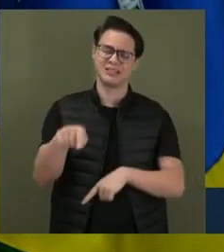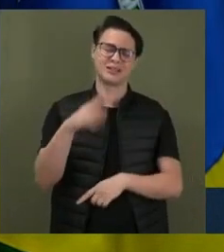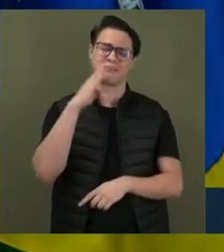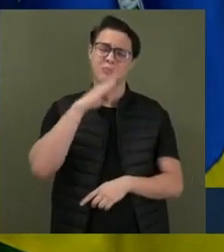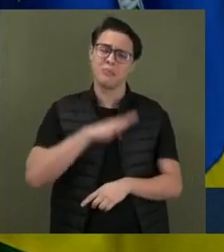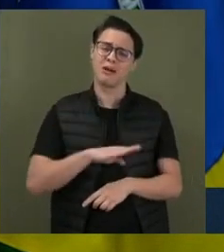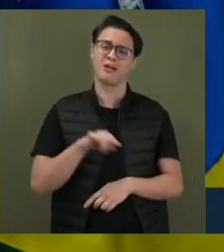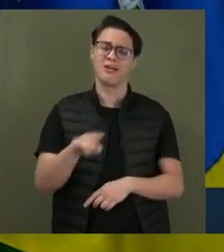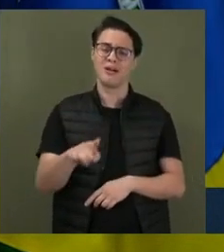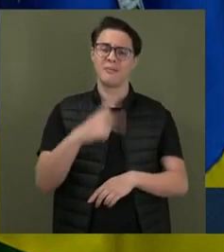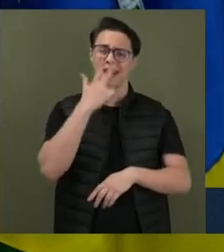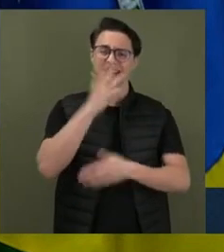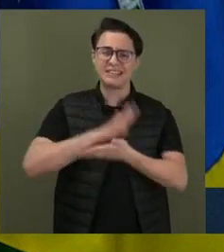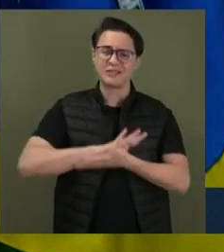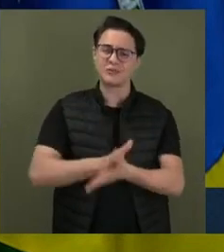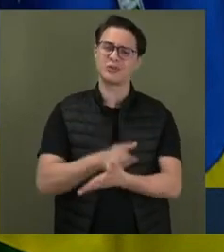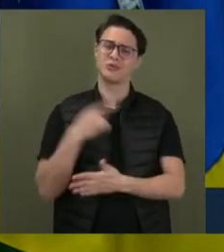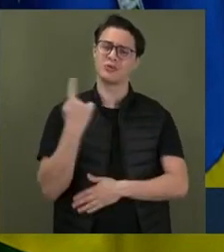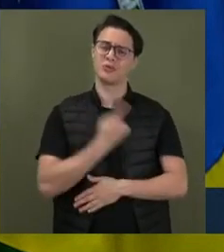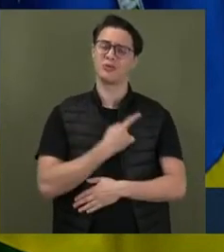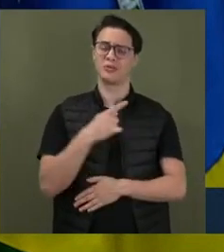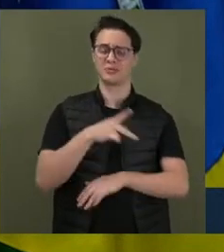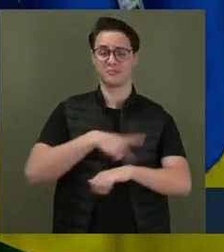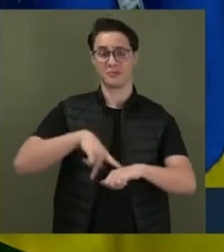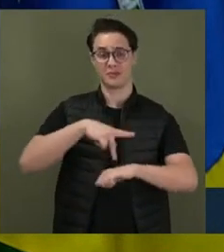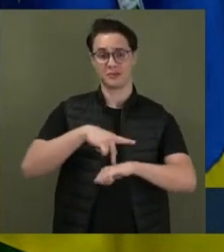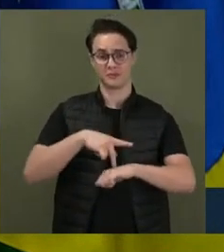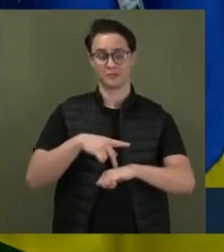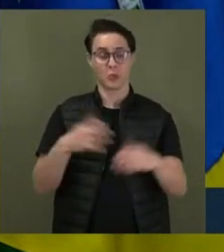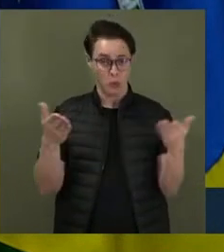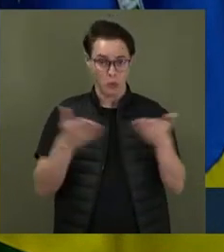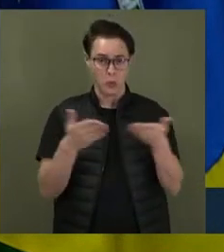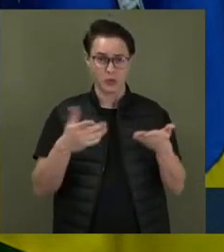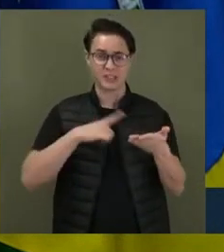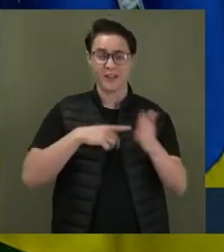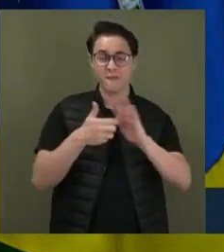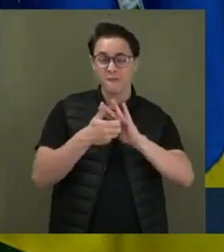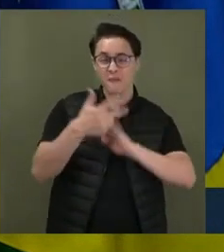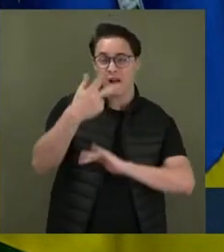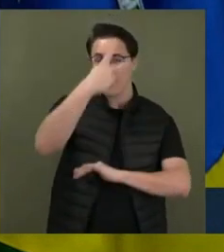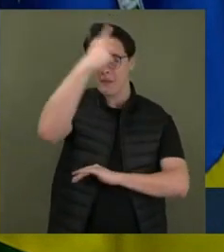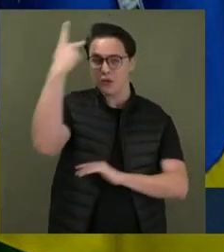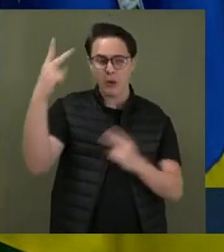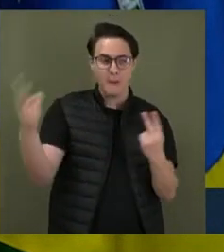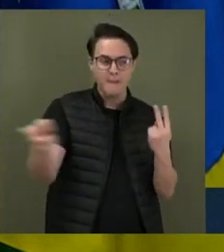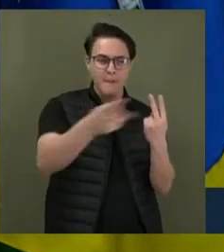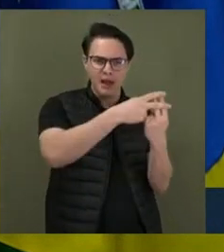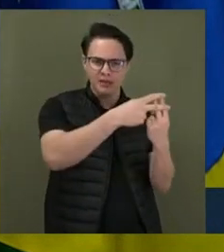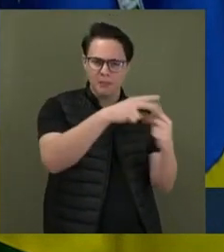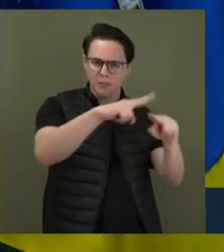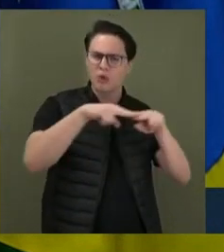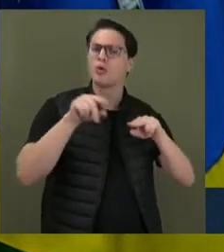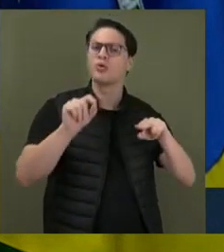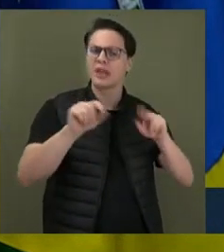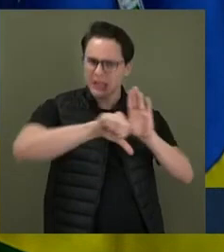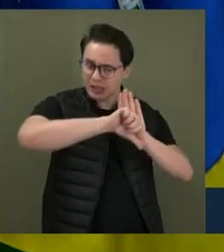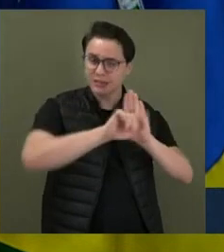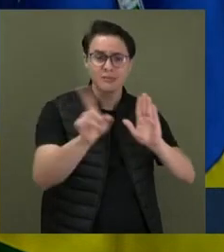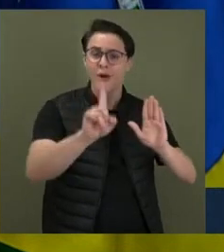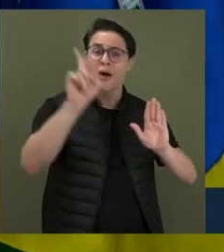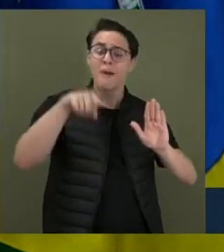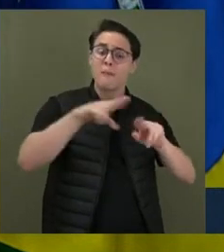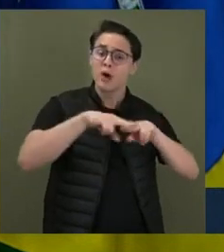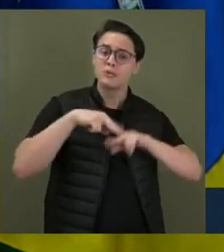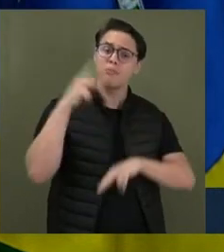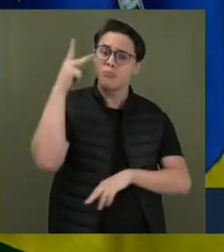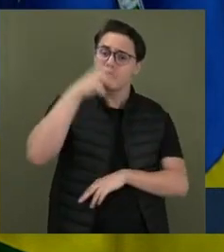nossas instituições. Hoje temos presos políticos, exilados e pessoas cumprindo pena de 14, 15, 17 anos de